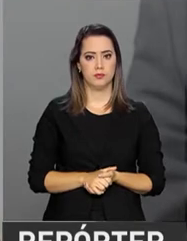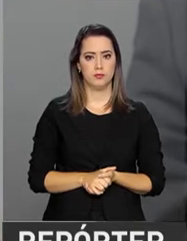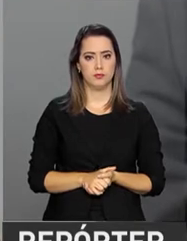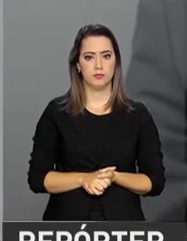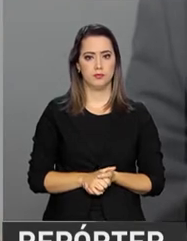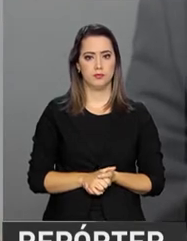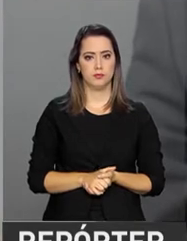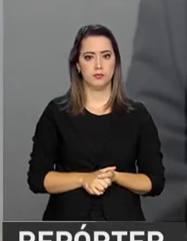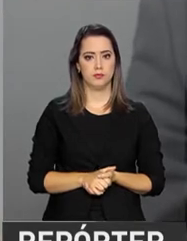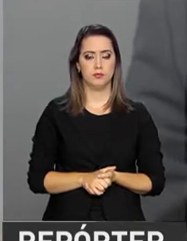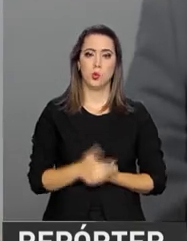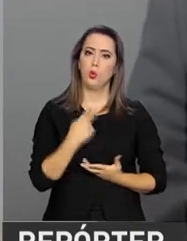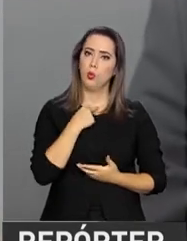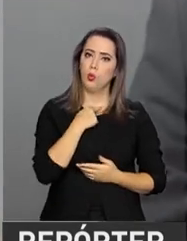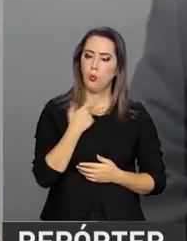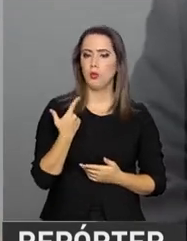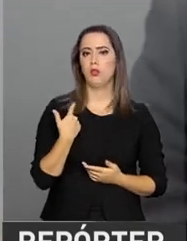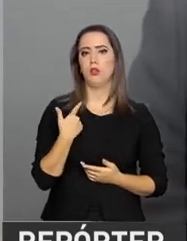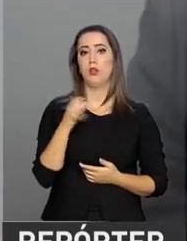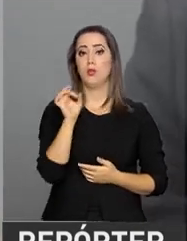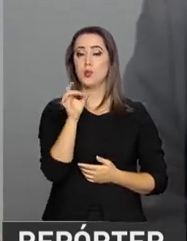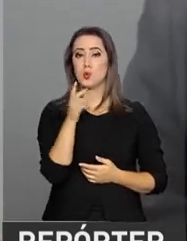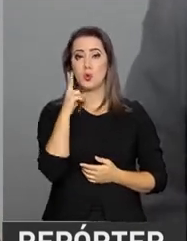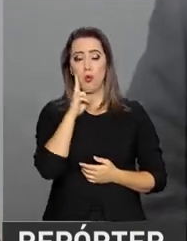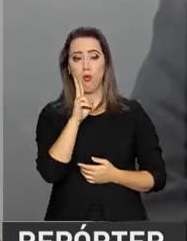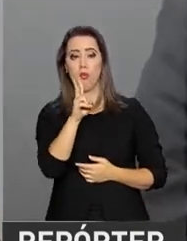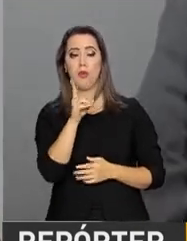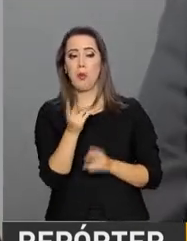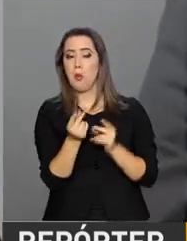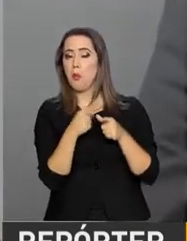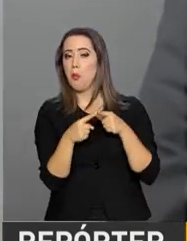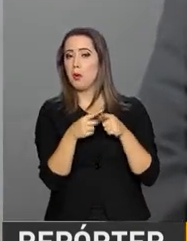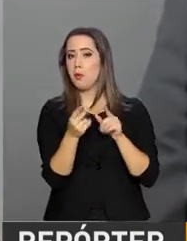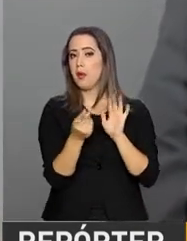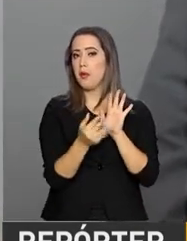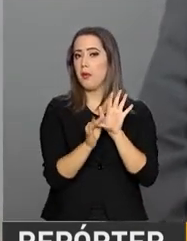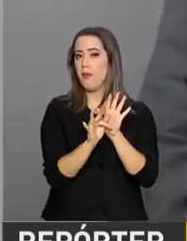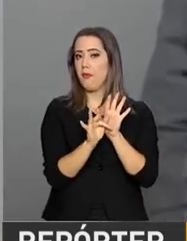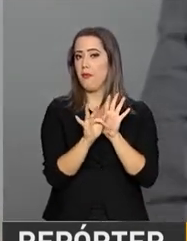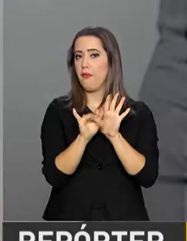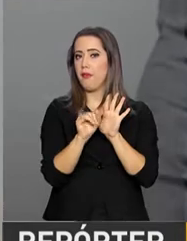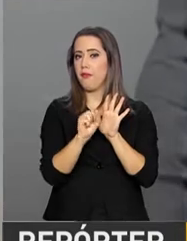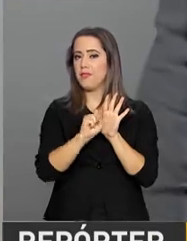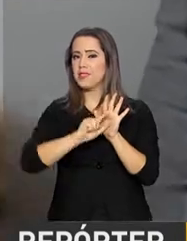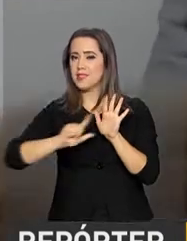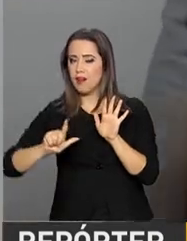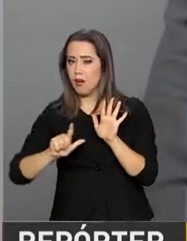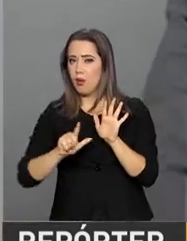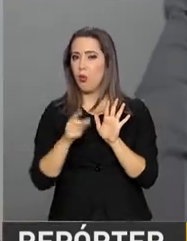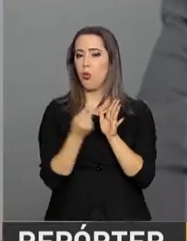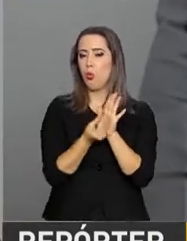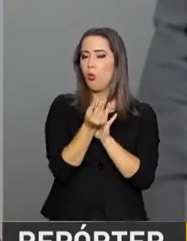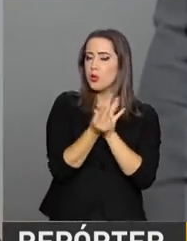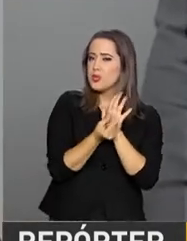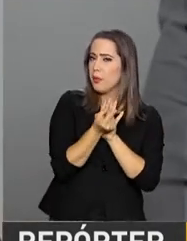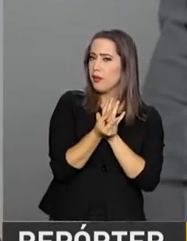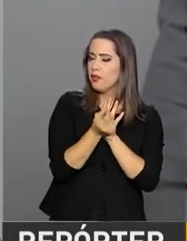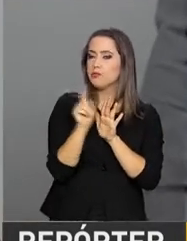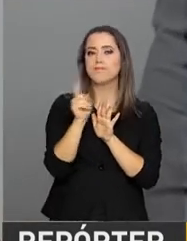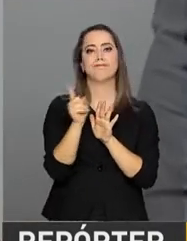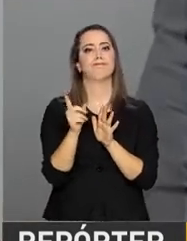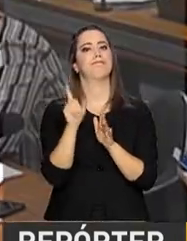simplesmente achar que é uma questão fiscal orçamentária de número de contabilidade